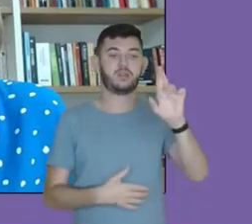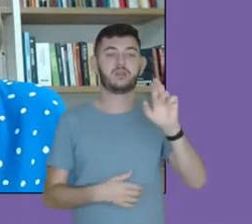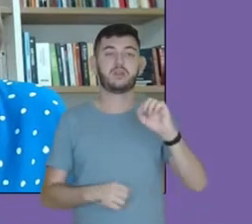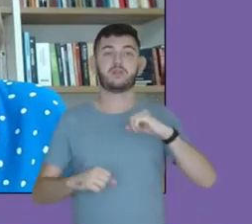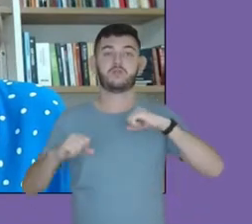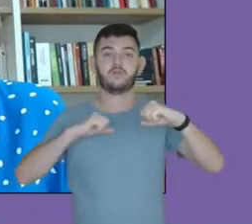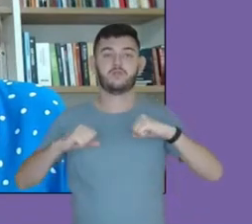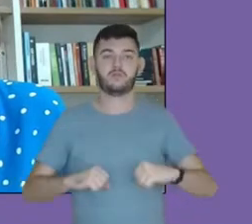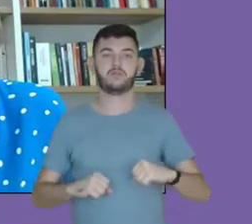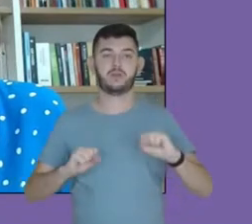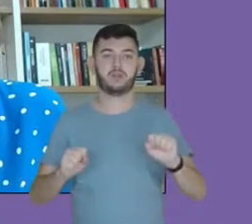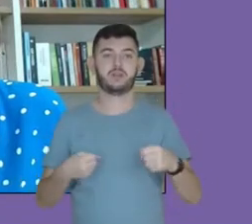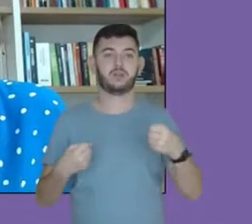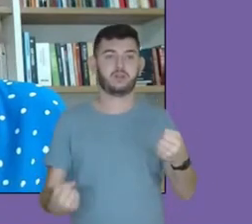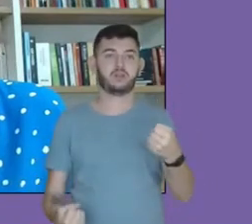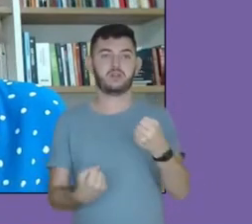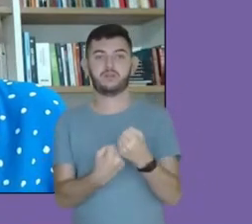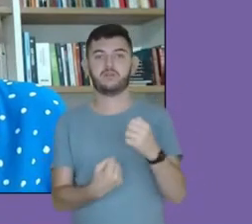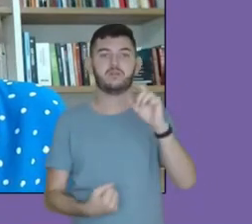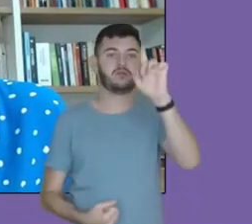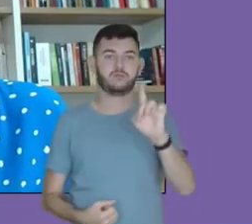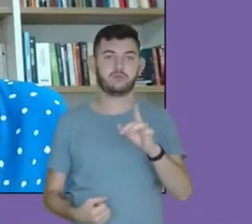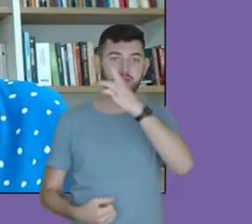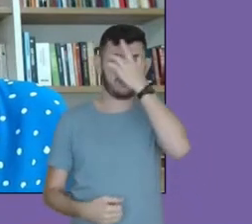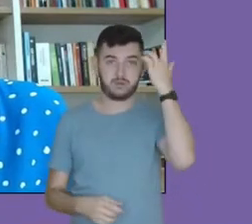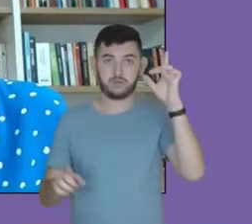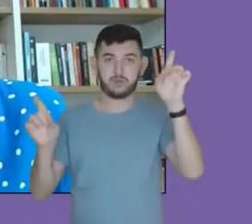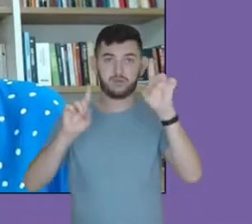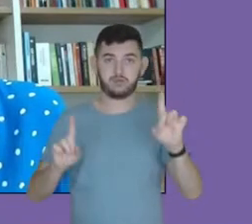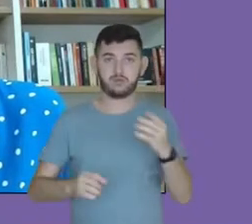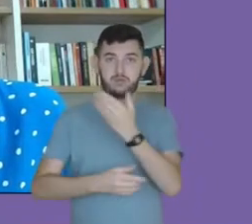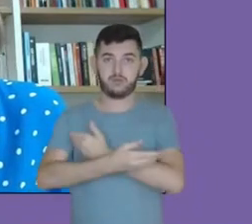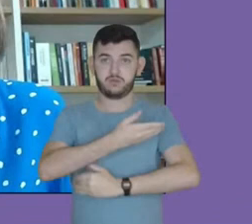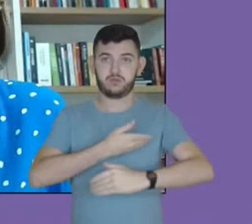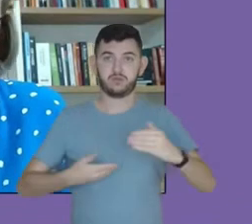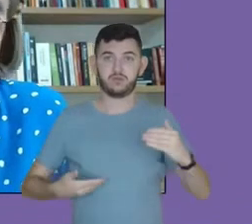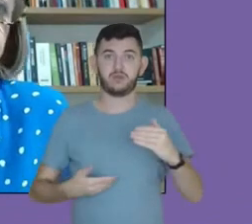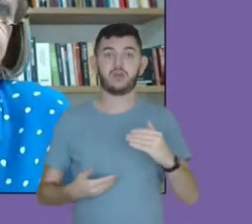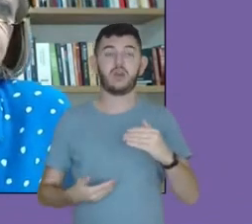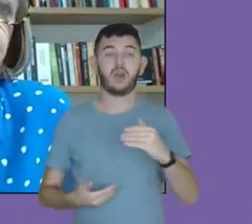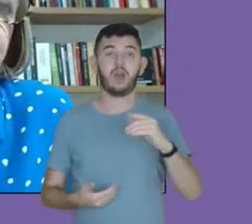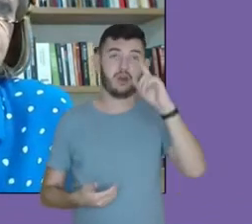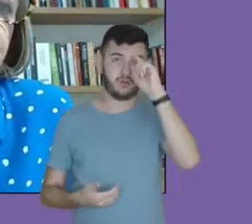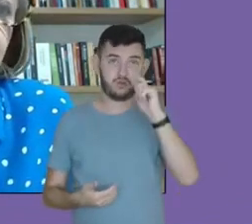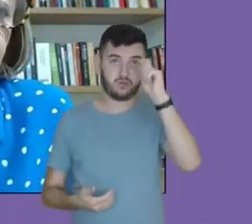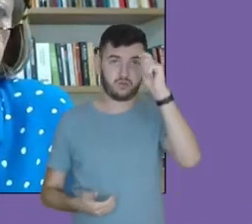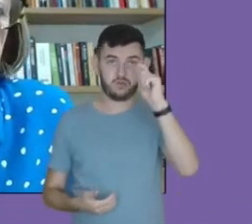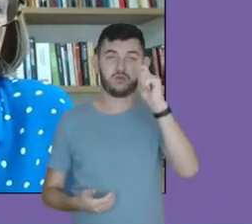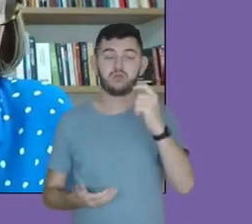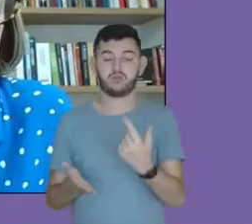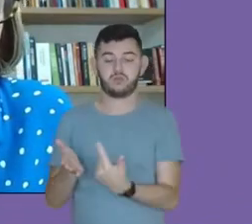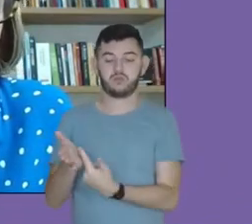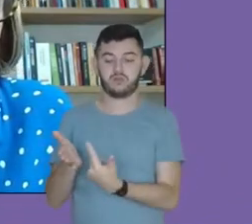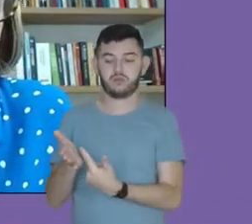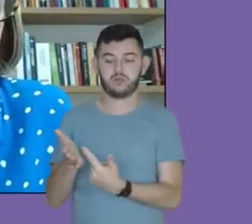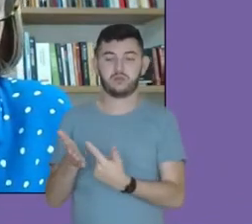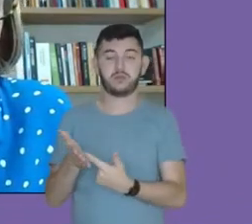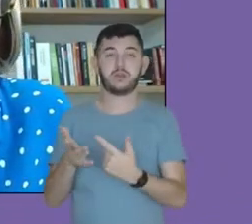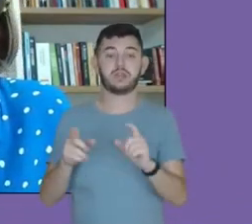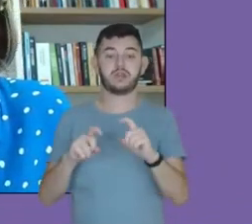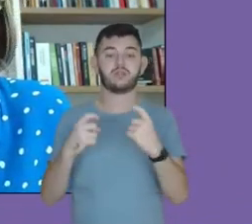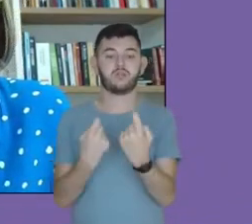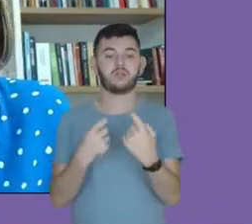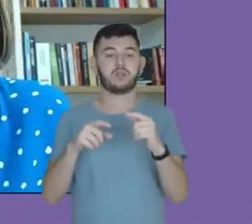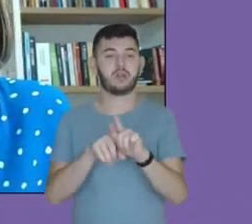pela Defesa dos Direitos da Pessoa com Deficiência. É coautora do livro Sexualidade e Deficiência, Rompendo o